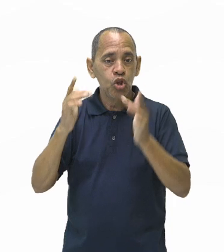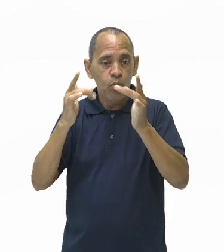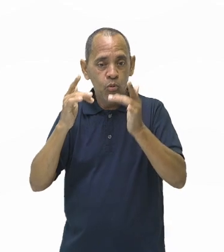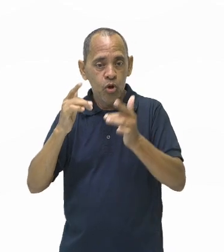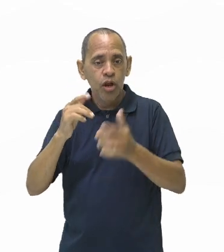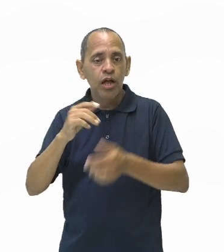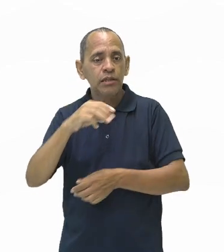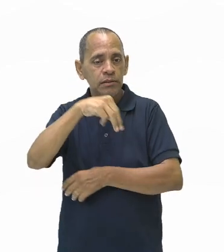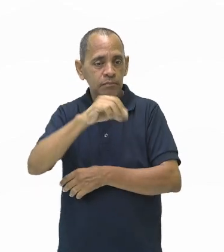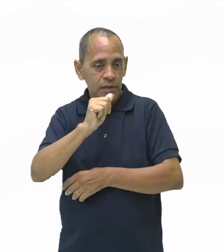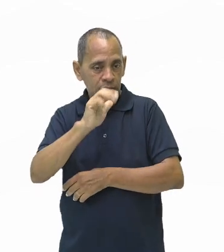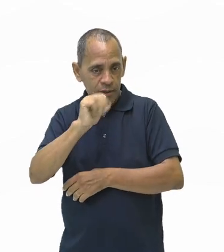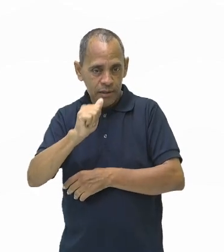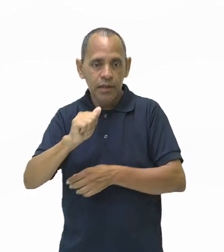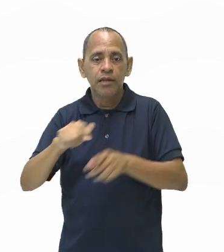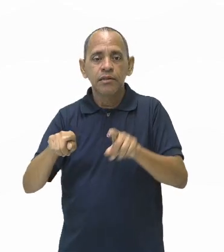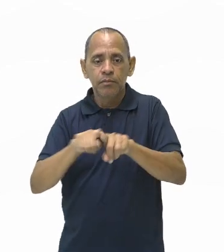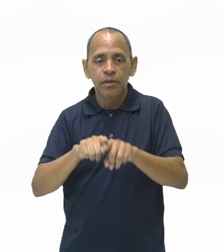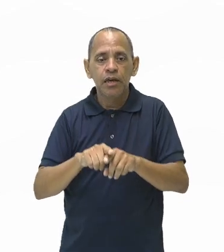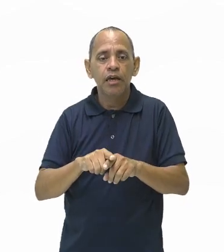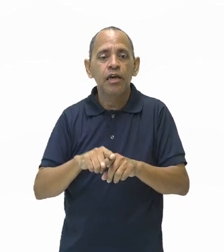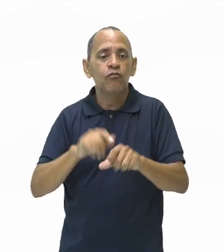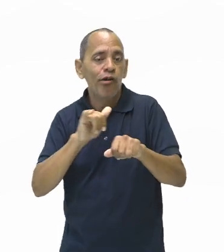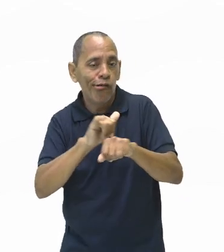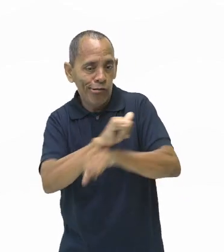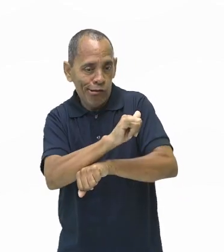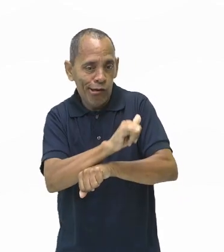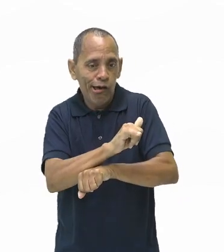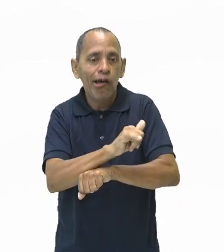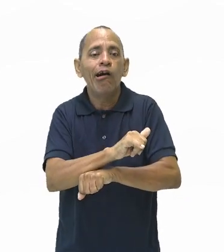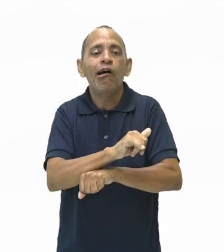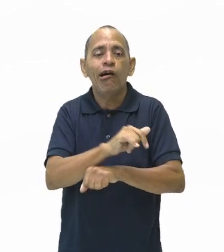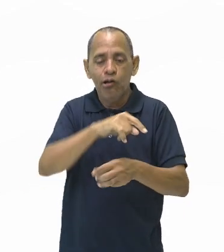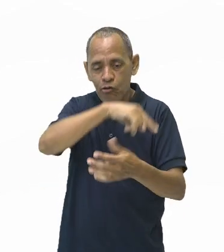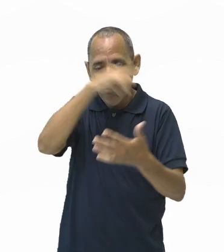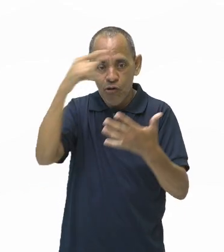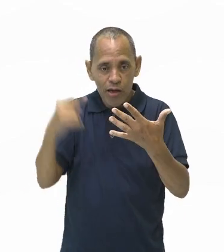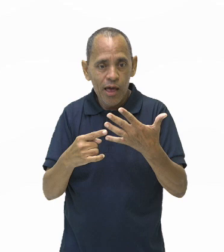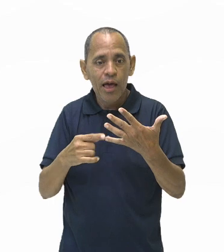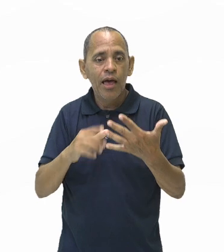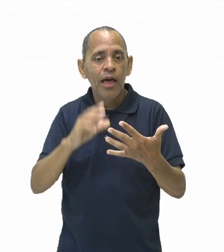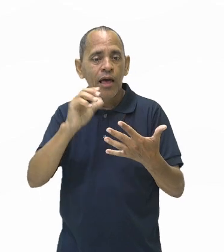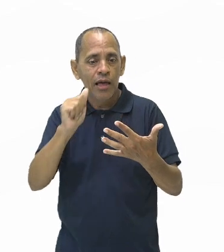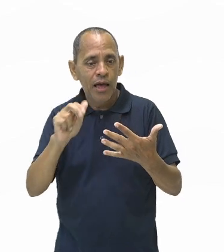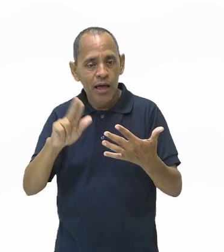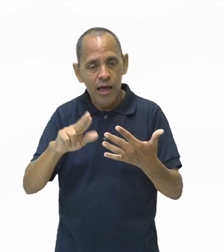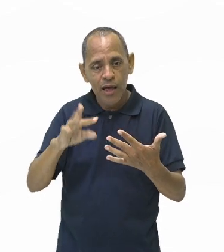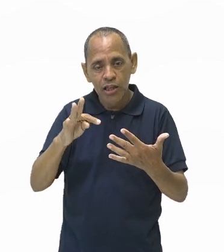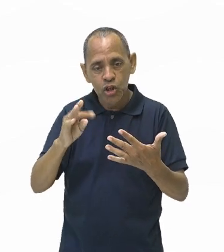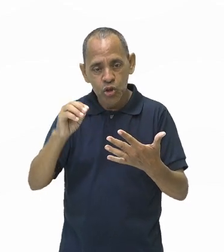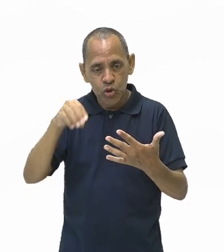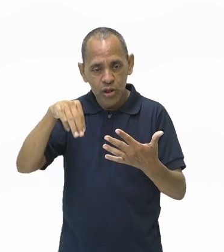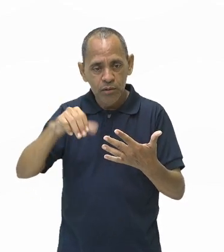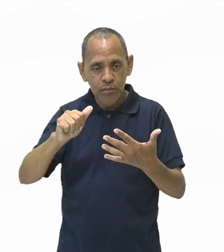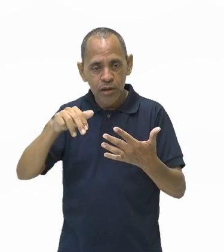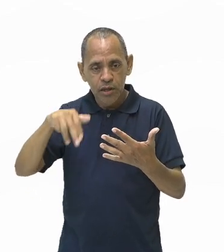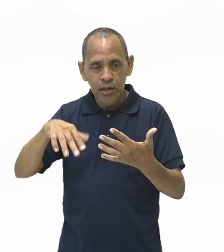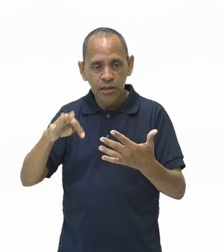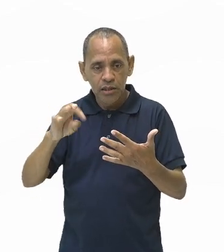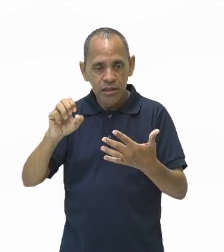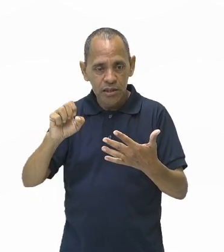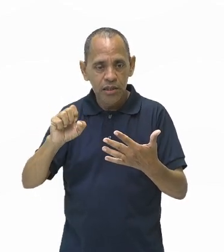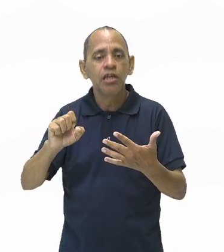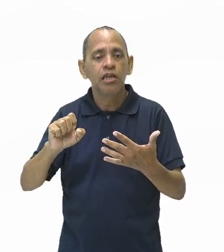a pobre da Macabeia, tá bom? A cartomante, né? Que é a Carlota, né? Madame Carlota. Então vejo